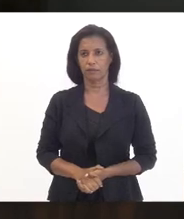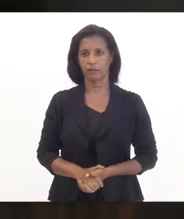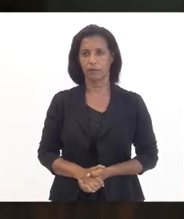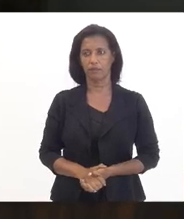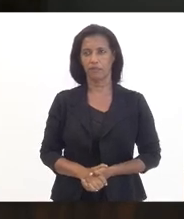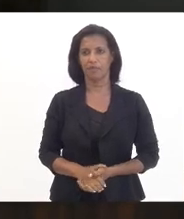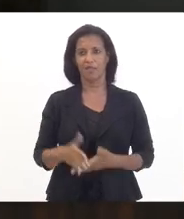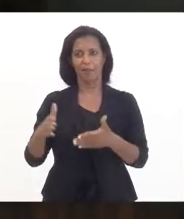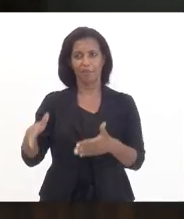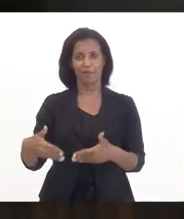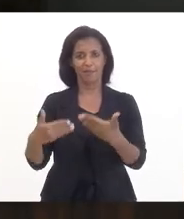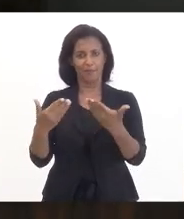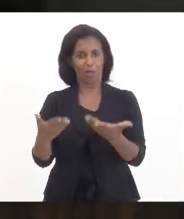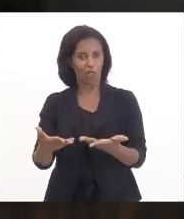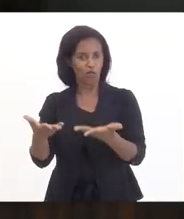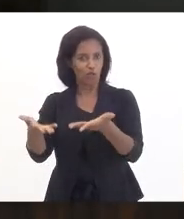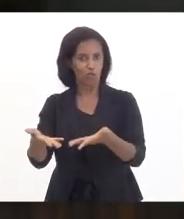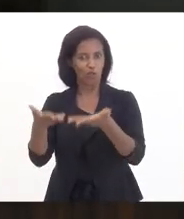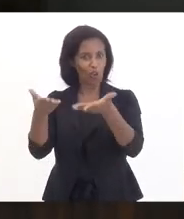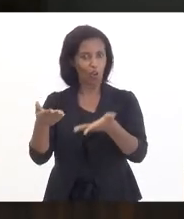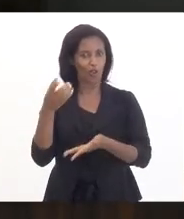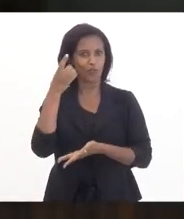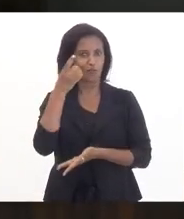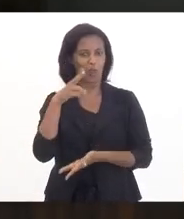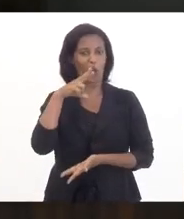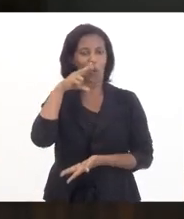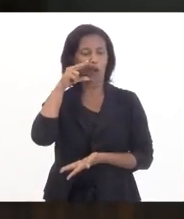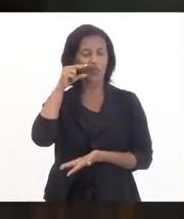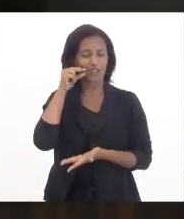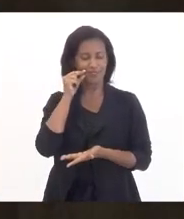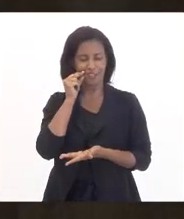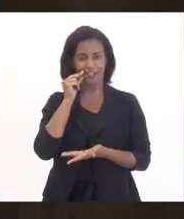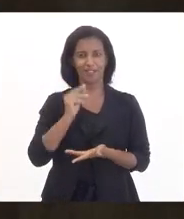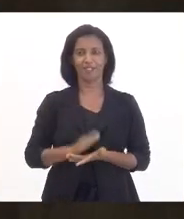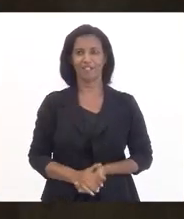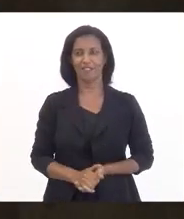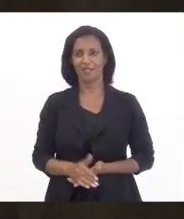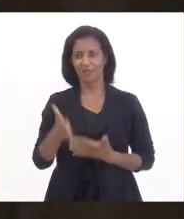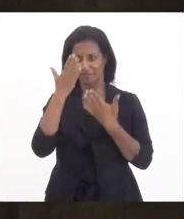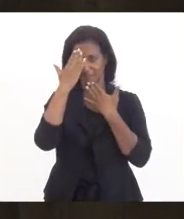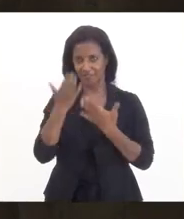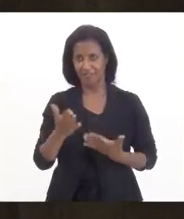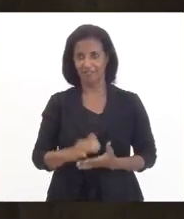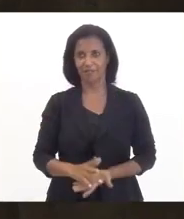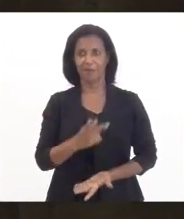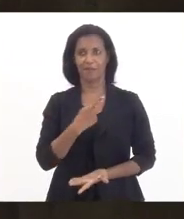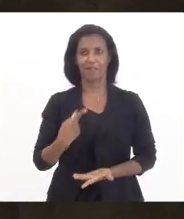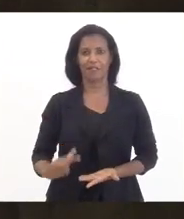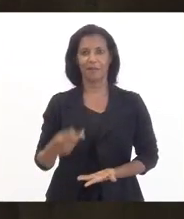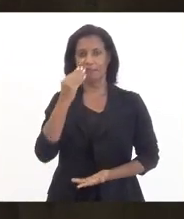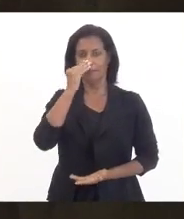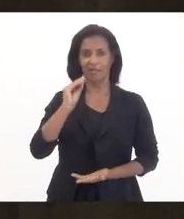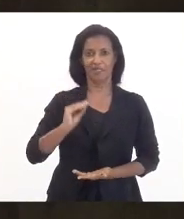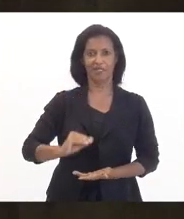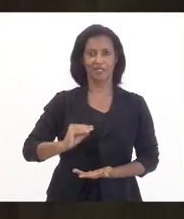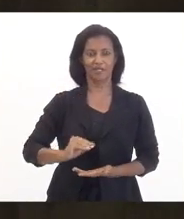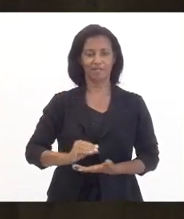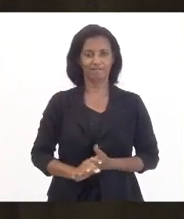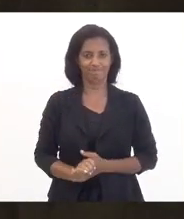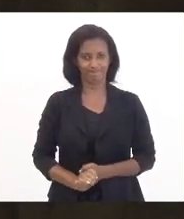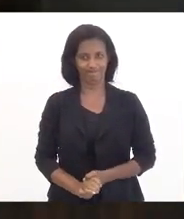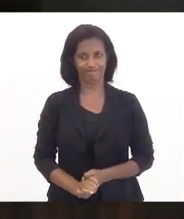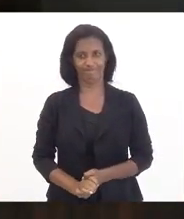Para a emissão do parecer, o nobre deputado Rosenberg Reis. Obrigado, senhor presidente. Senhor presidente, pela rejeição.